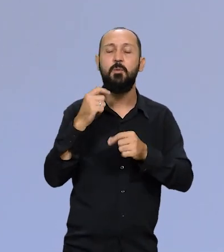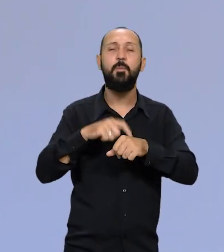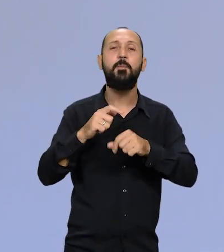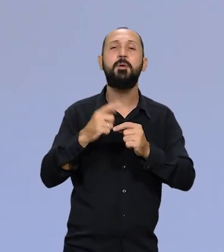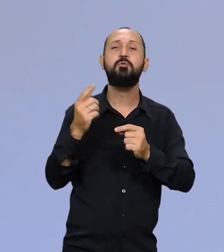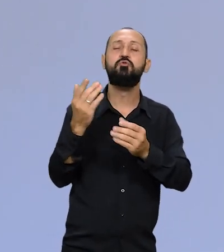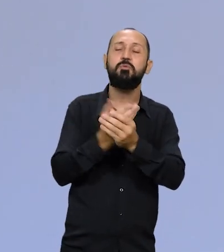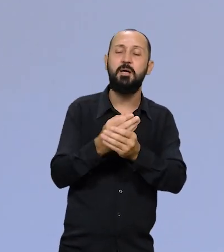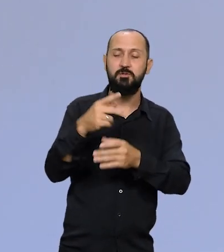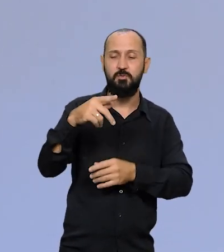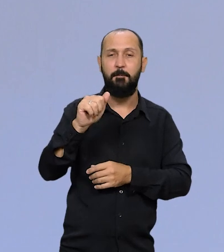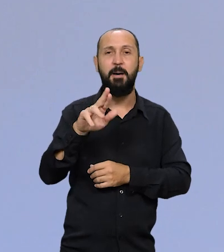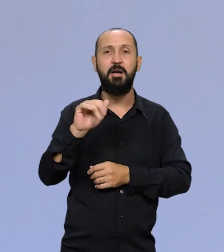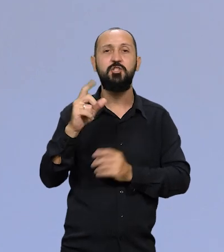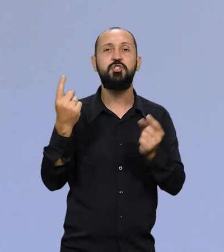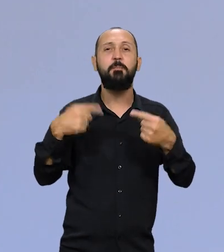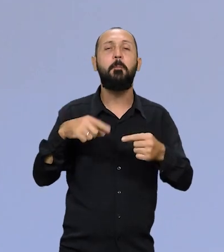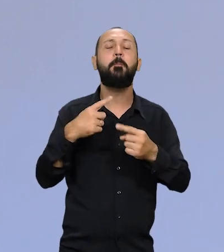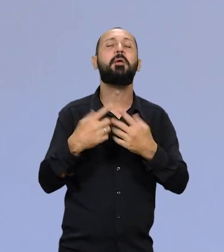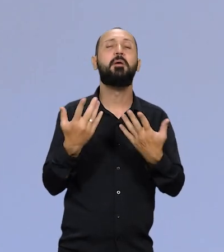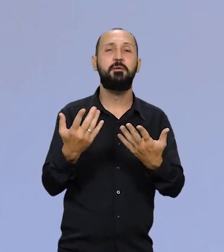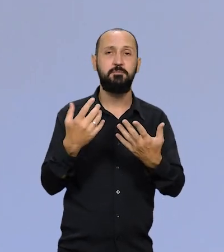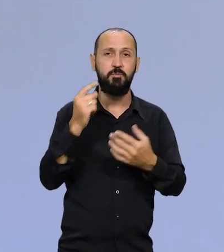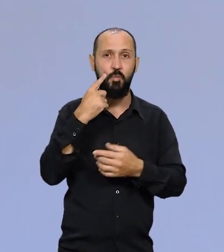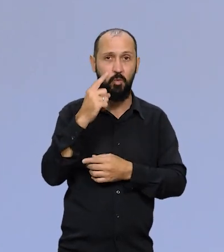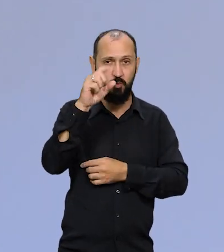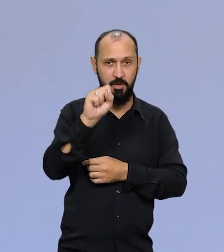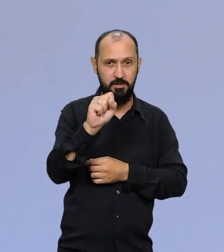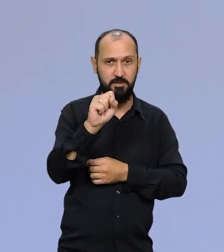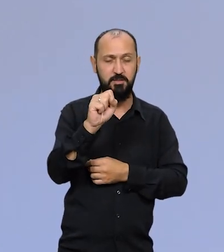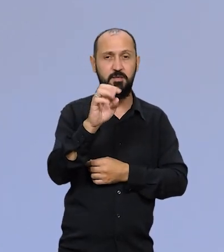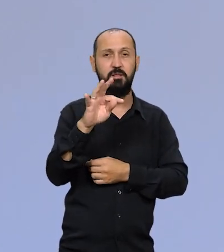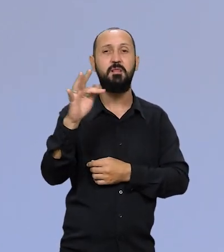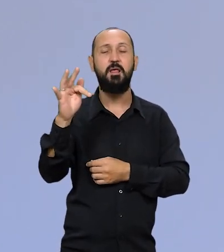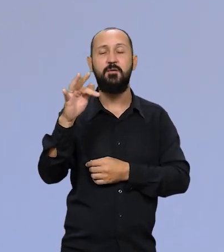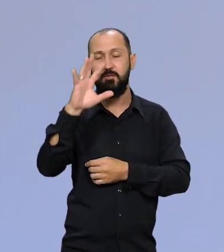porque existe no Supremo Tribunal Federal o recurso extraordinário número